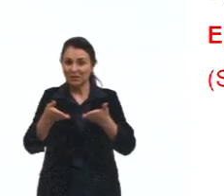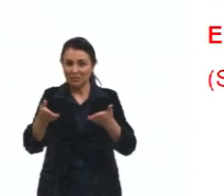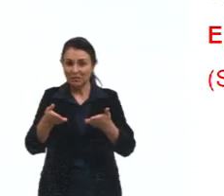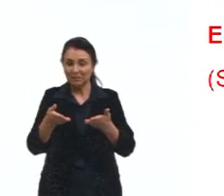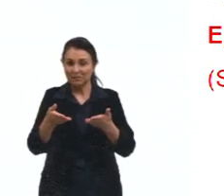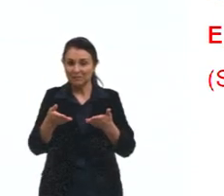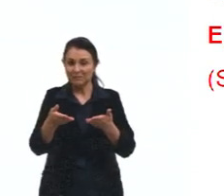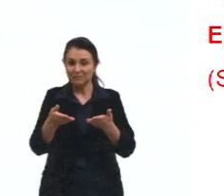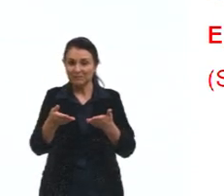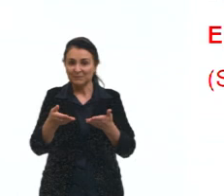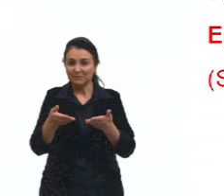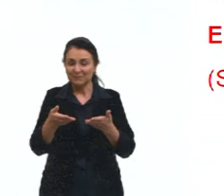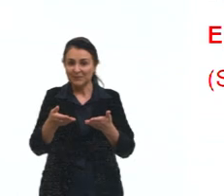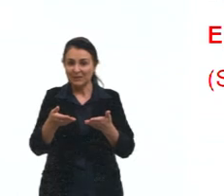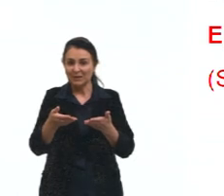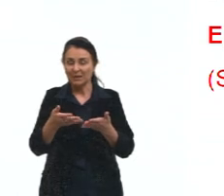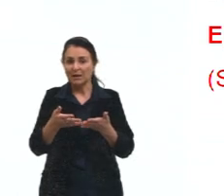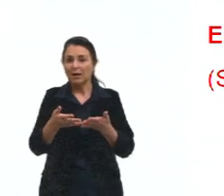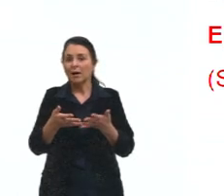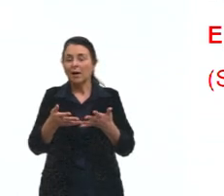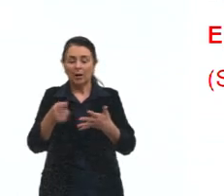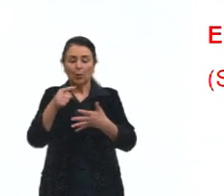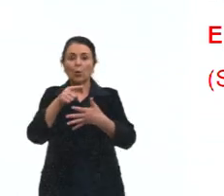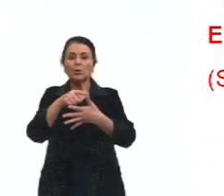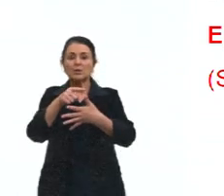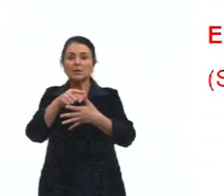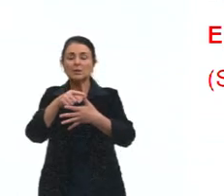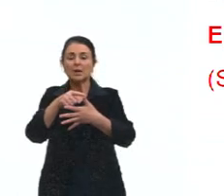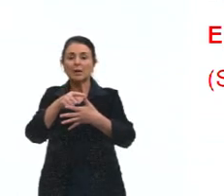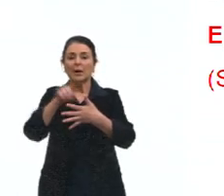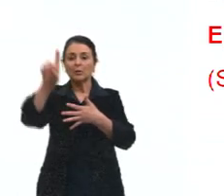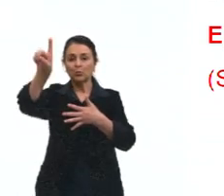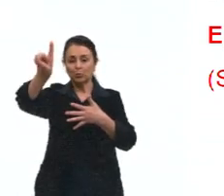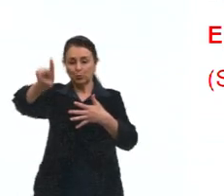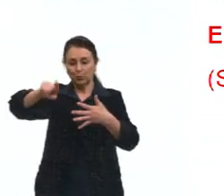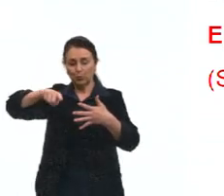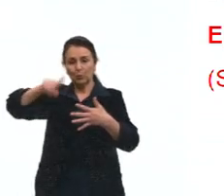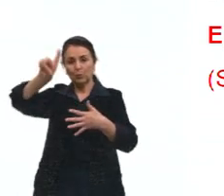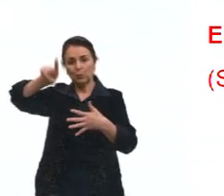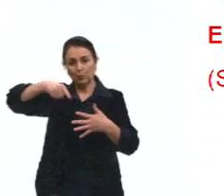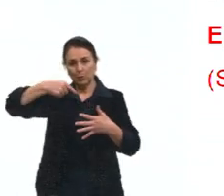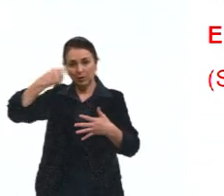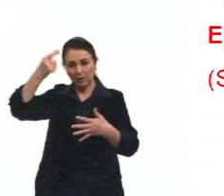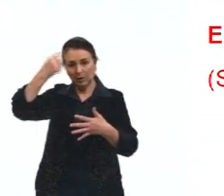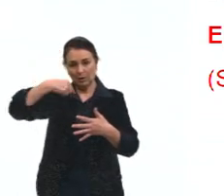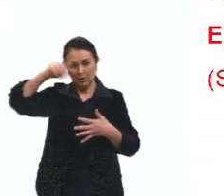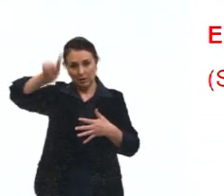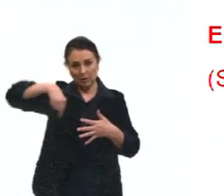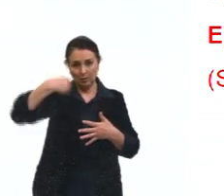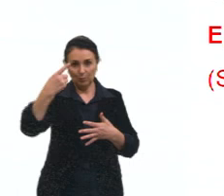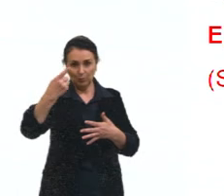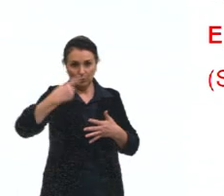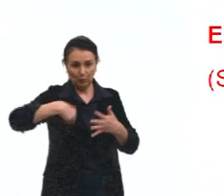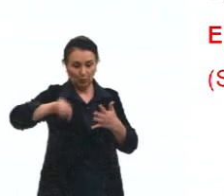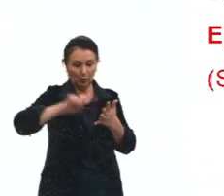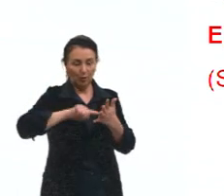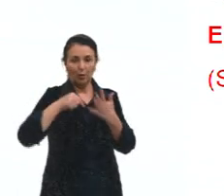tá acabando o tempo ativando o sistema imunológico do hospedeiro gente isso é é